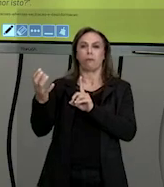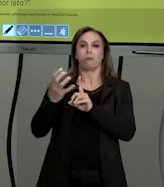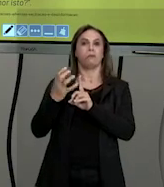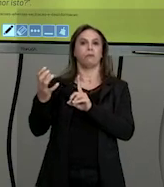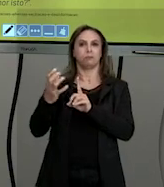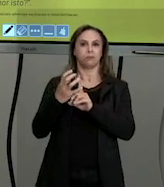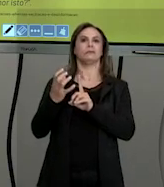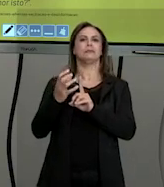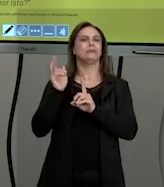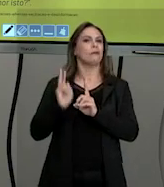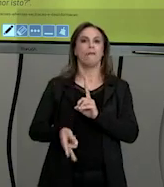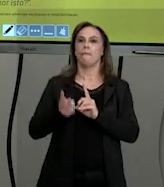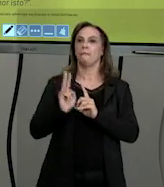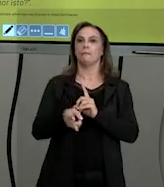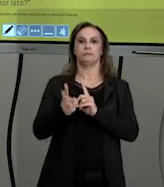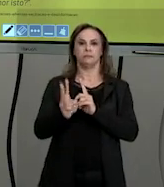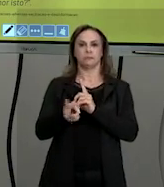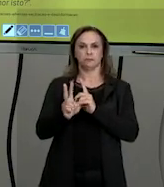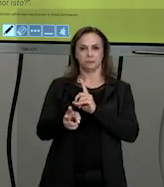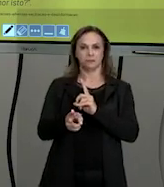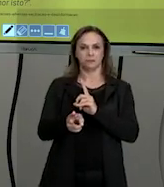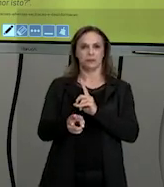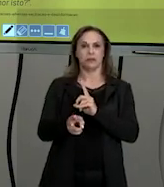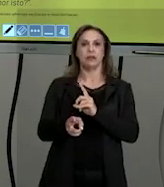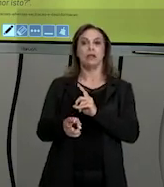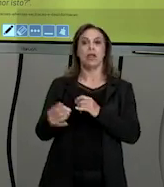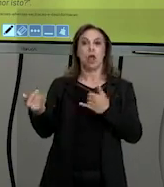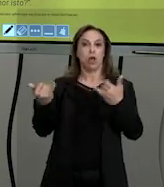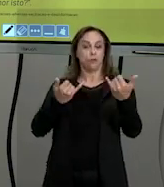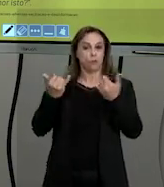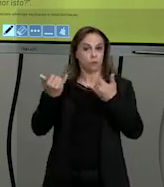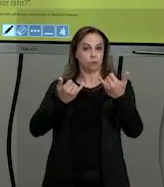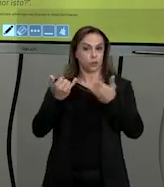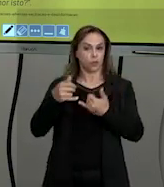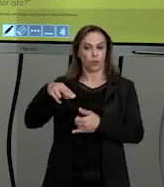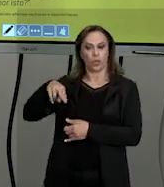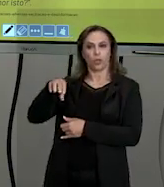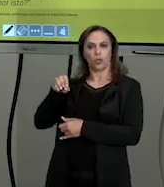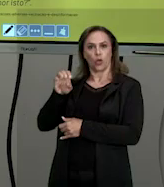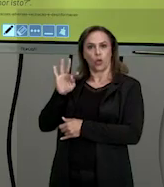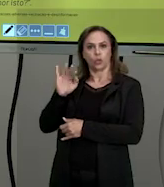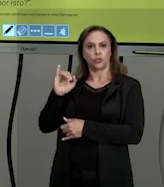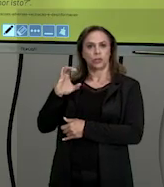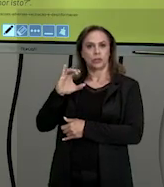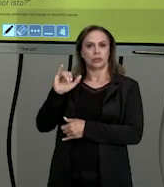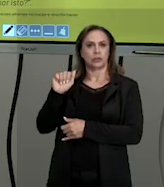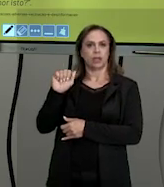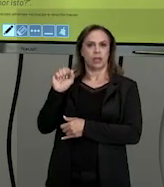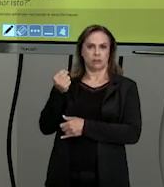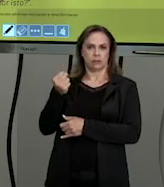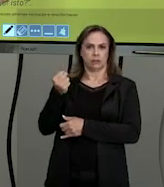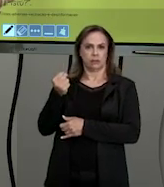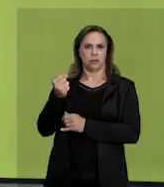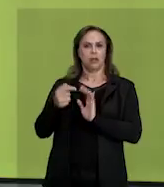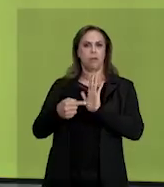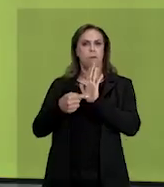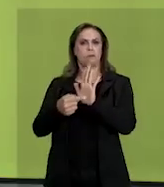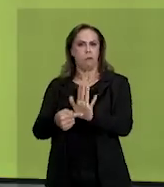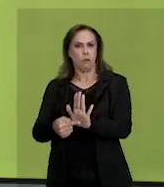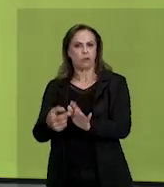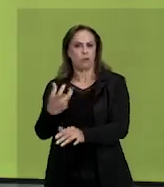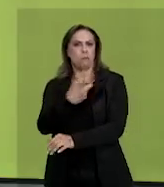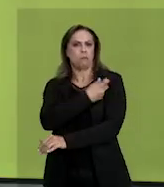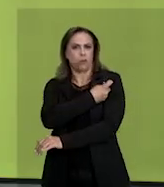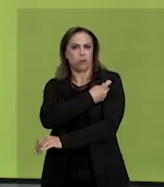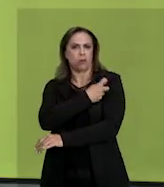todo. E as notícias, olha só, as notícias de reações adversas não são